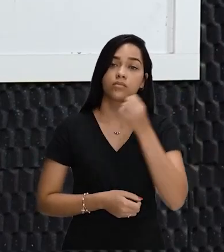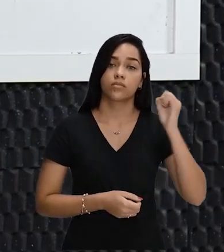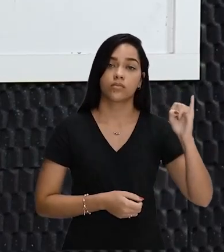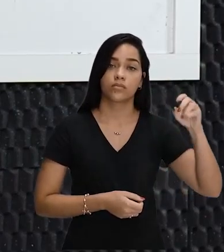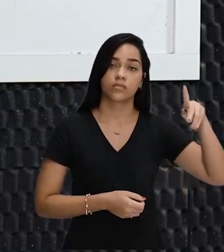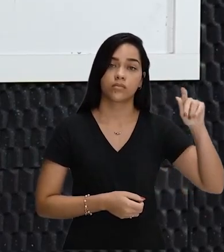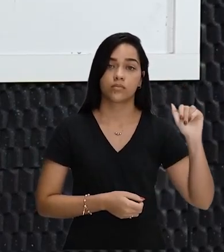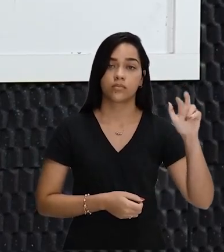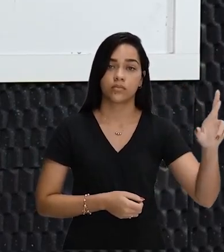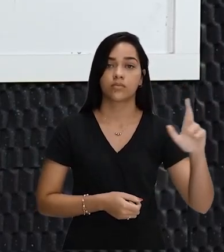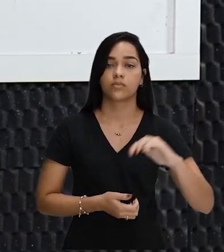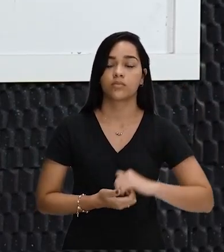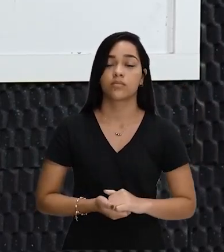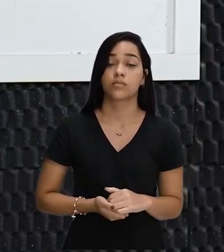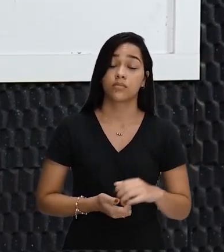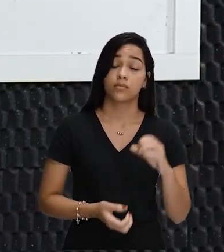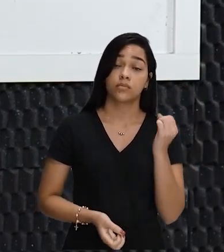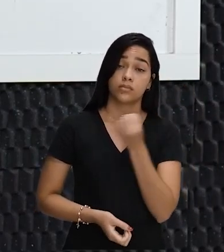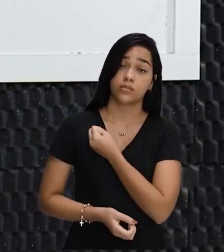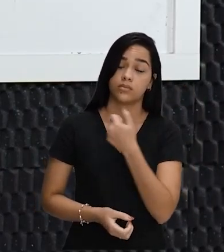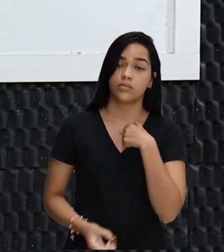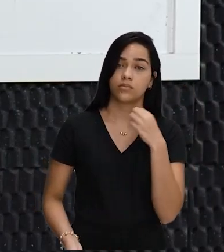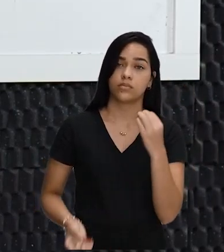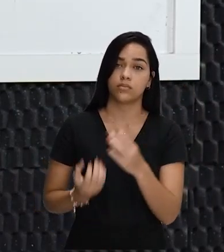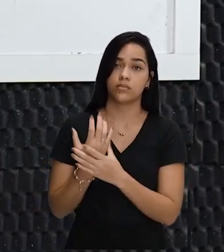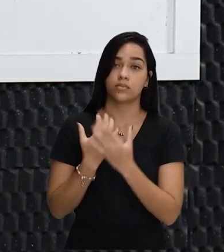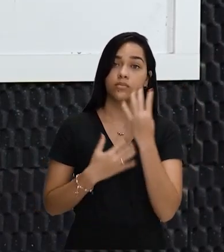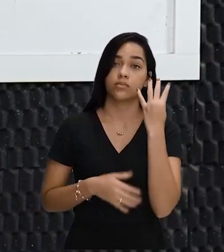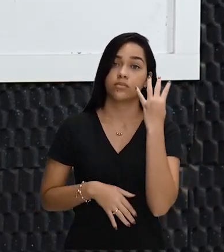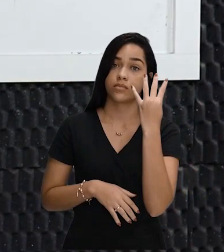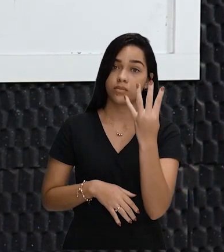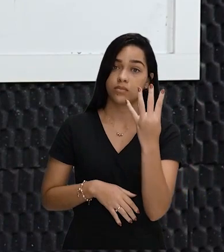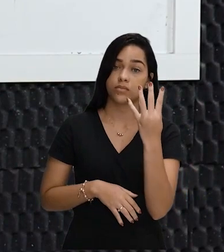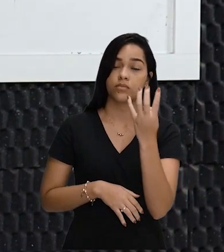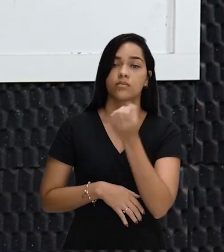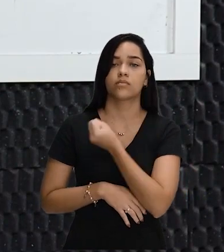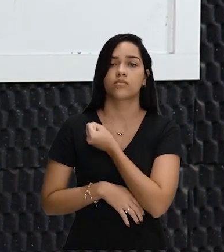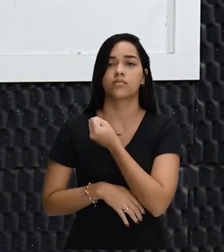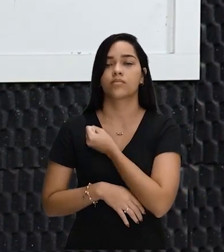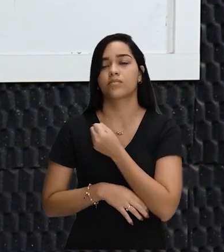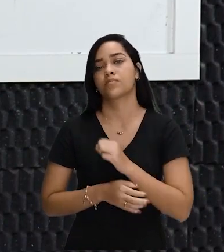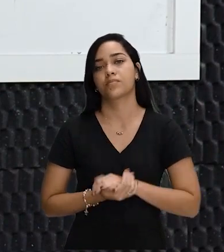os números eu vou formar são números de quatro algarismos